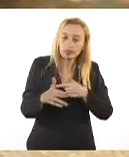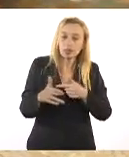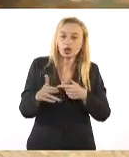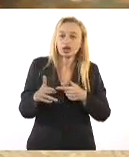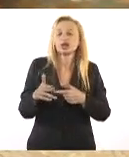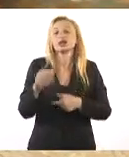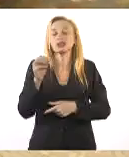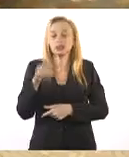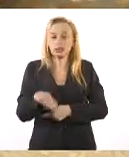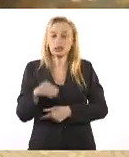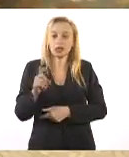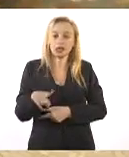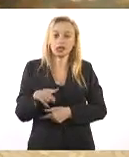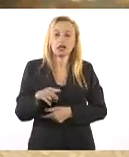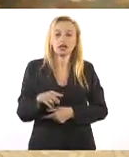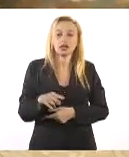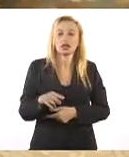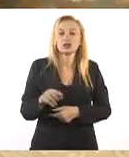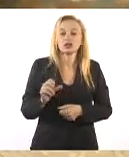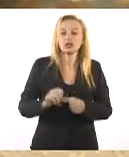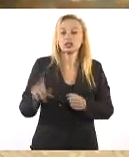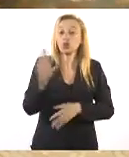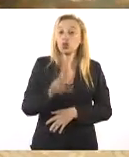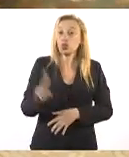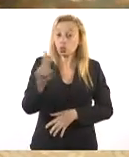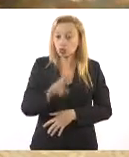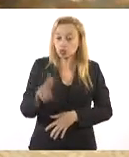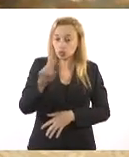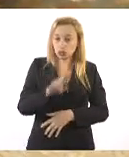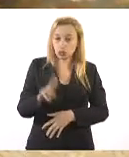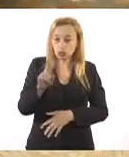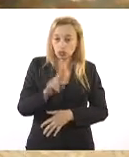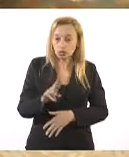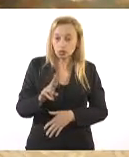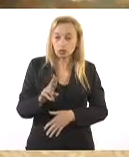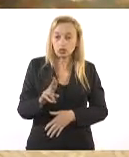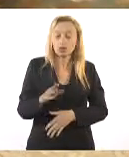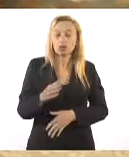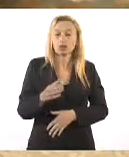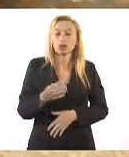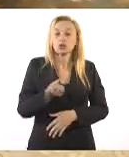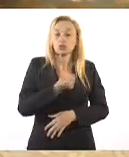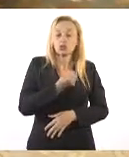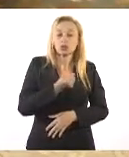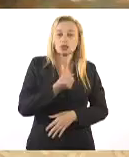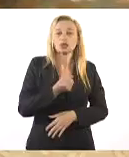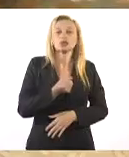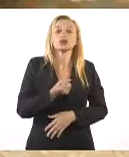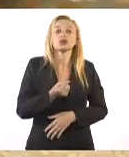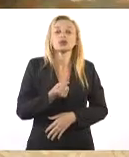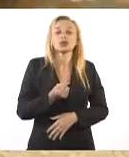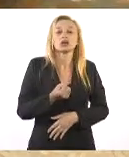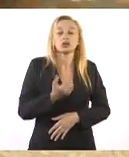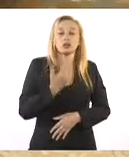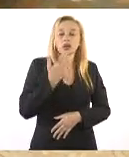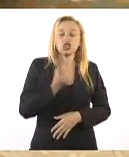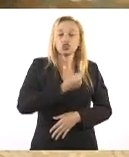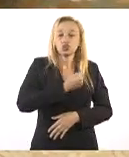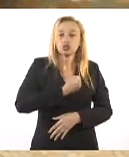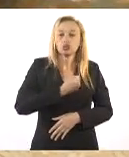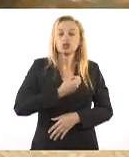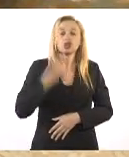prerrogativa do parlamentar fazer o uso da verificação de quórum mas por diversas vezes tentei